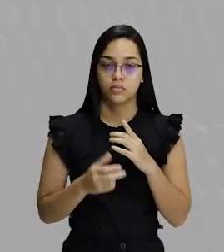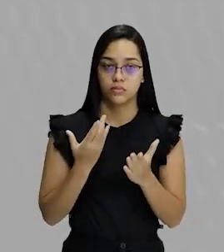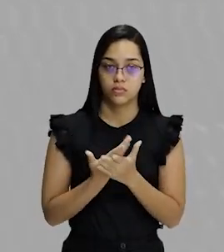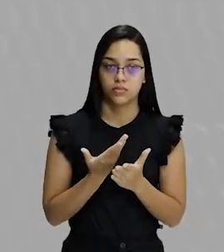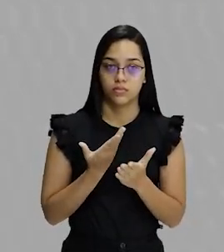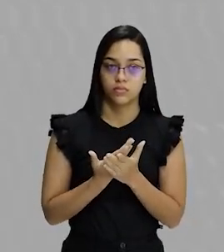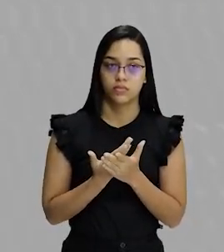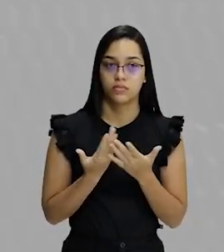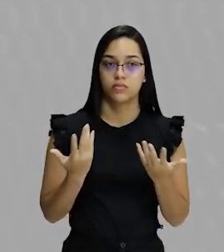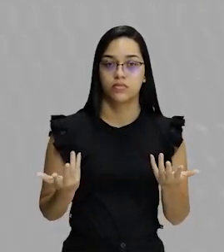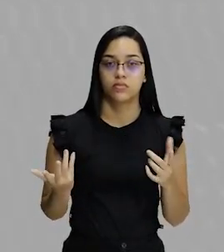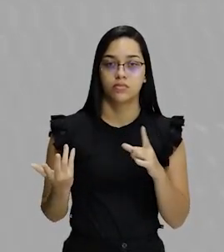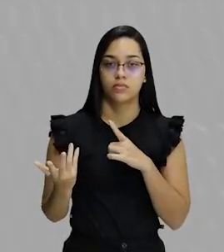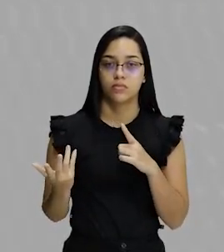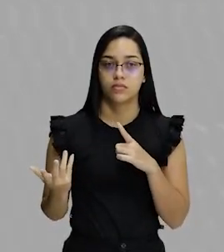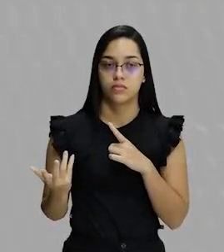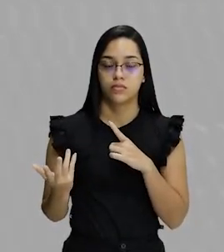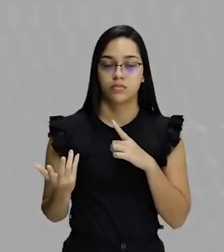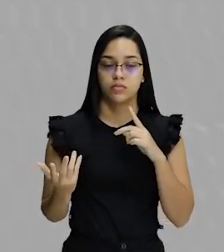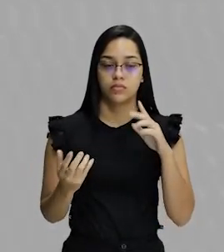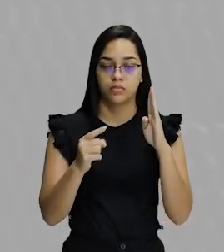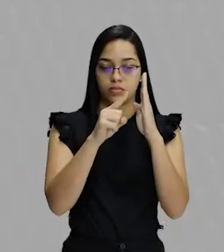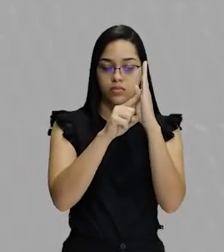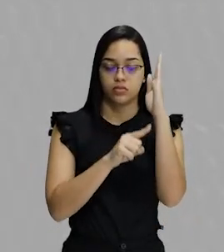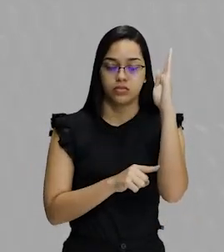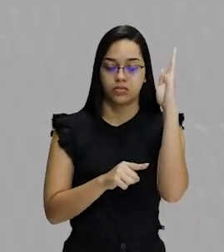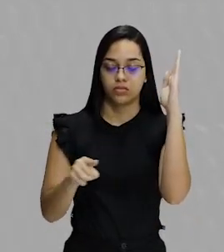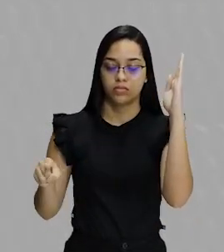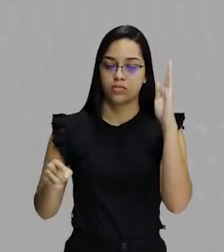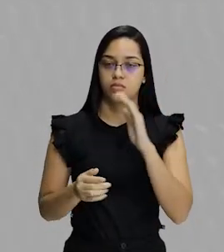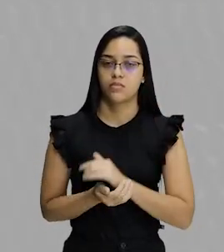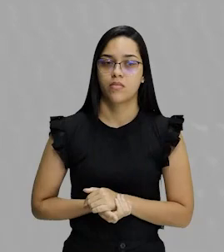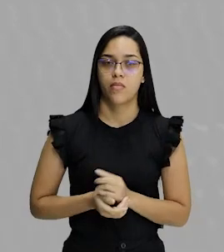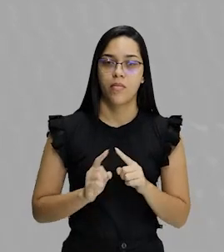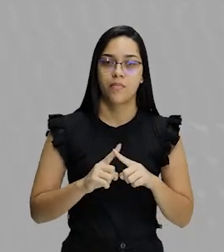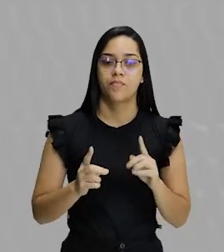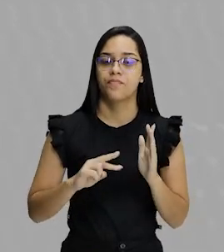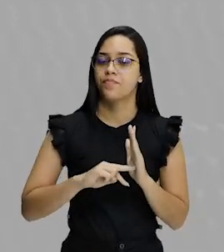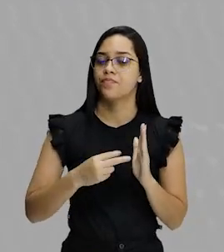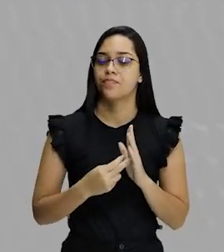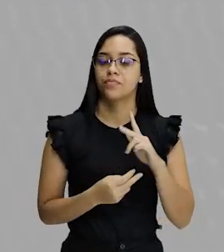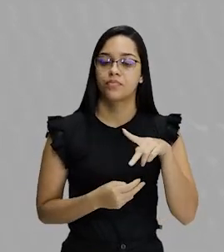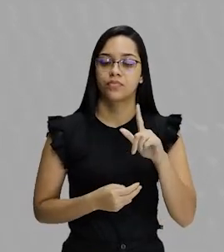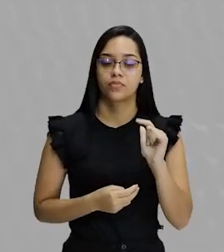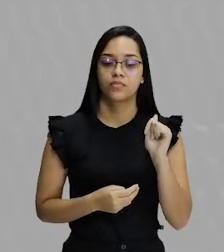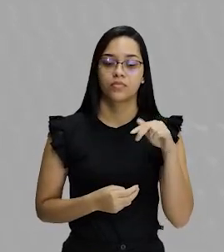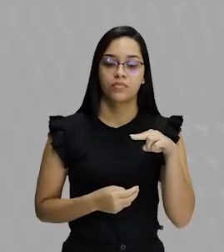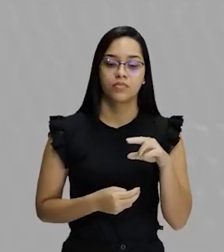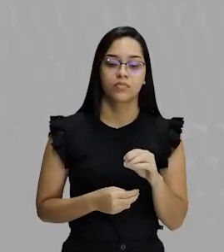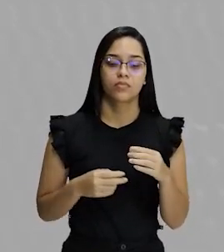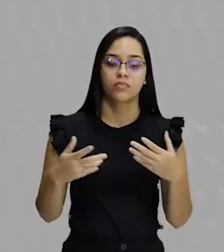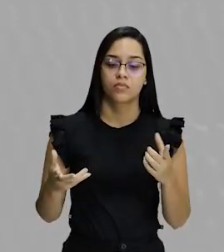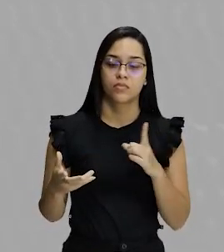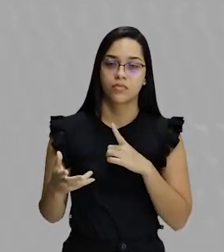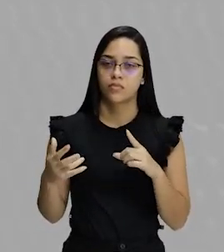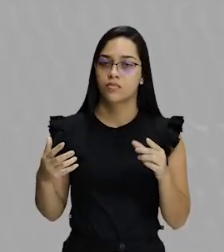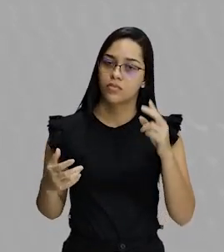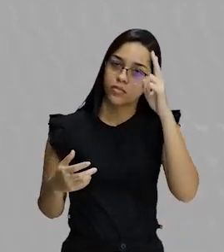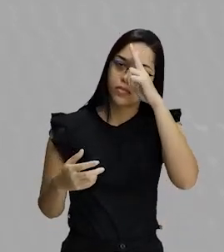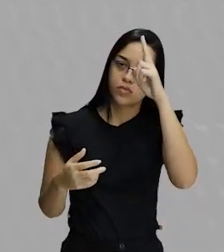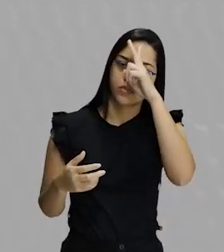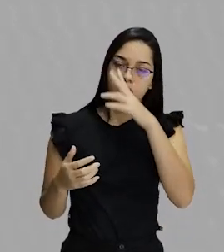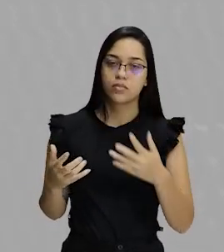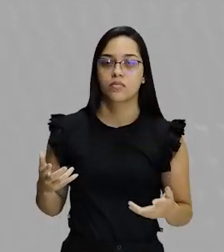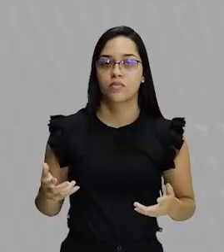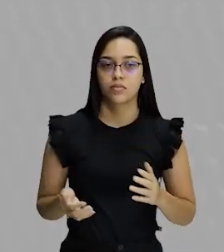estudo através do plano cartesiano. Tá? Mas o que é o plano cartesiano, pessoal? Vamos recordar.